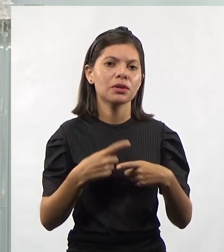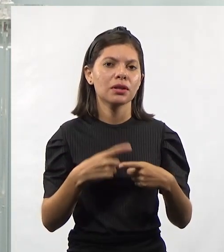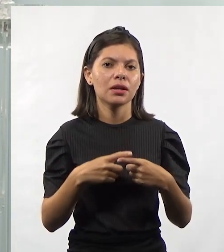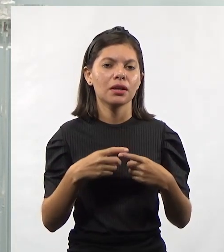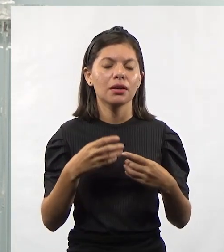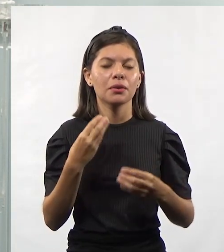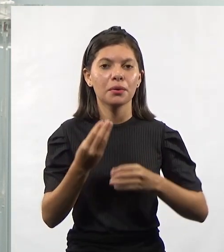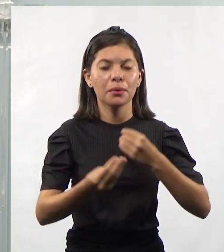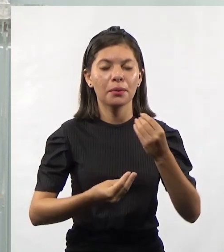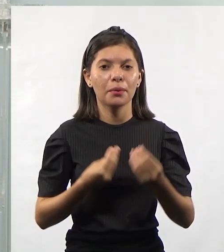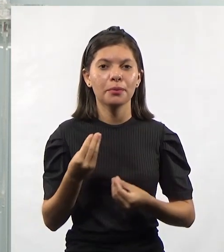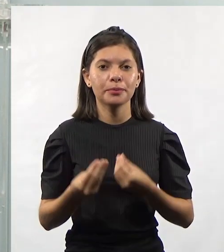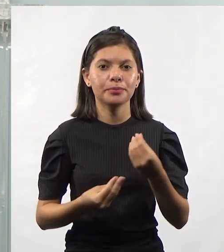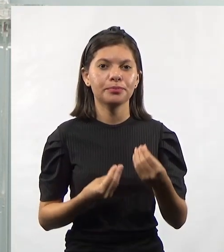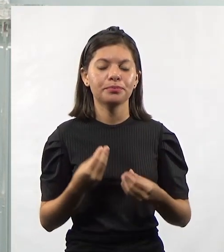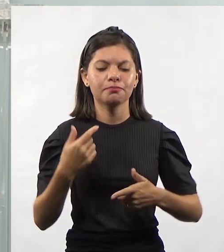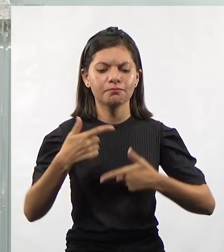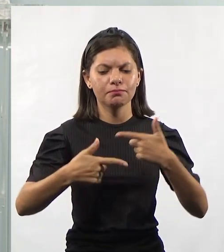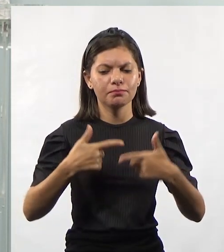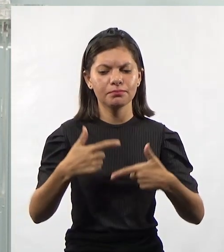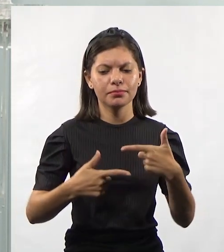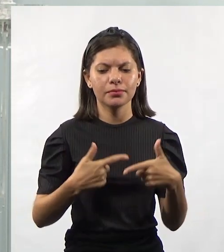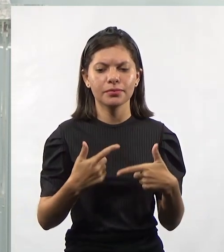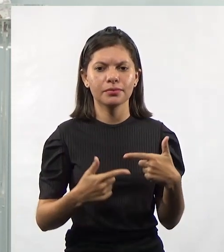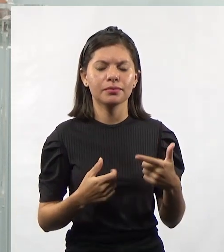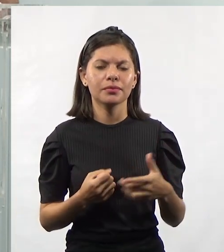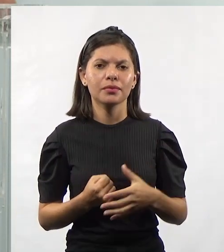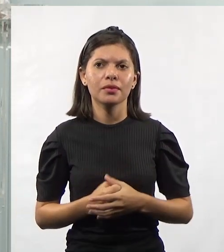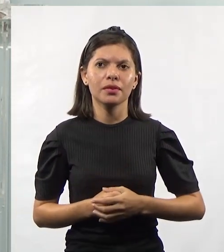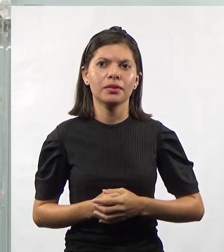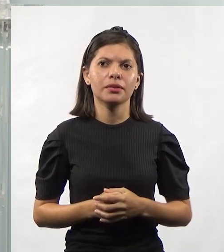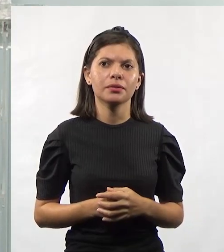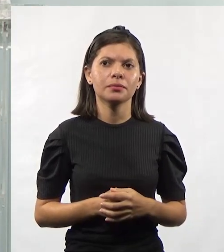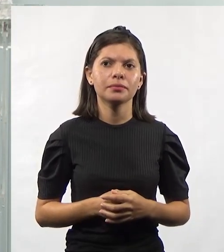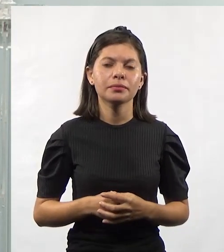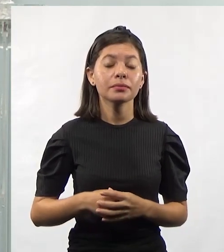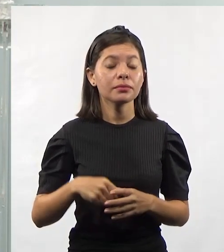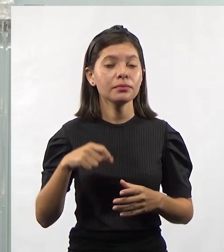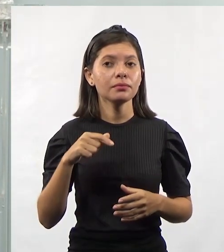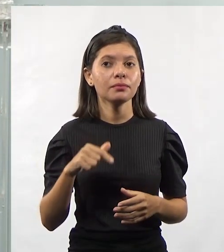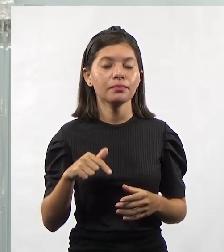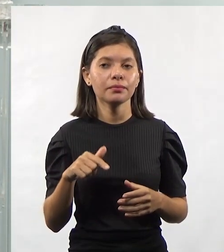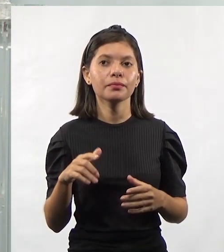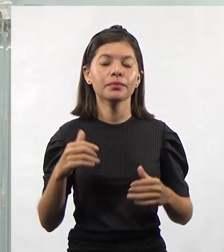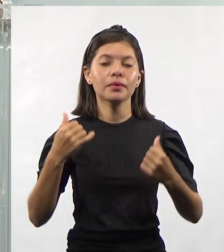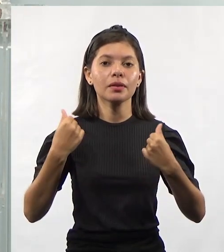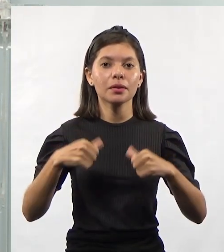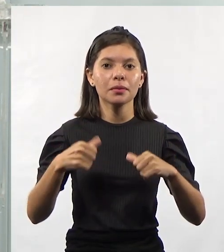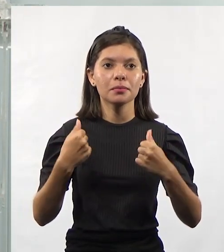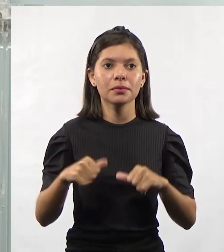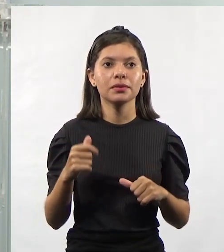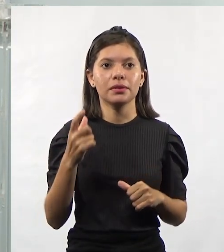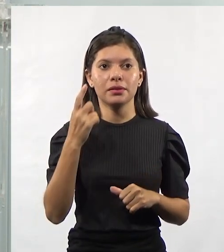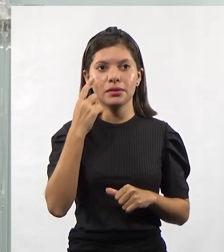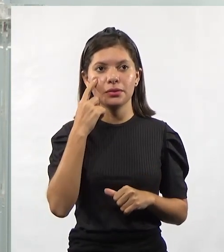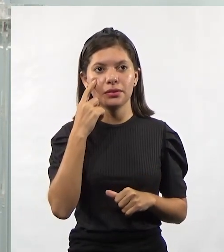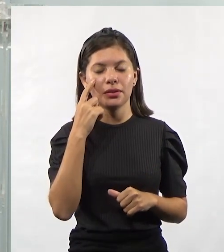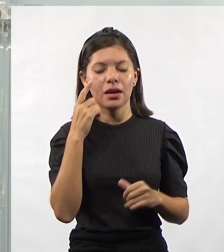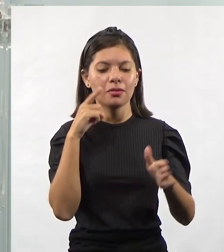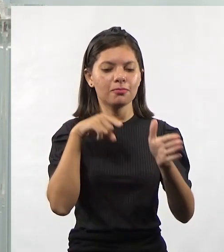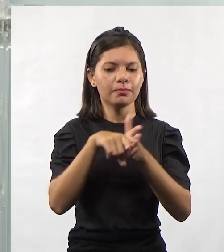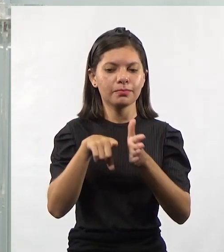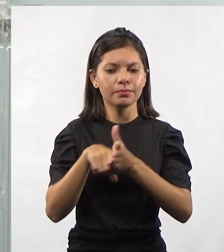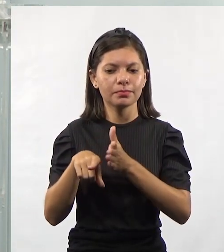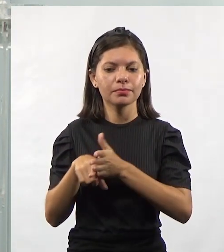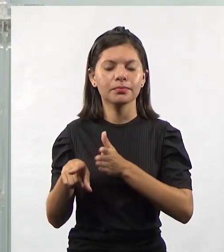esses índices, né, como que a gente pode estar trabalhando esses entraves. Então, é nesse sentido, a gente precisa